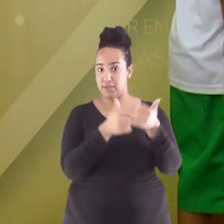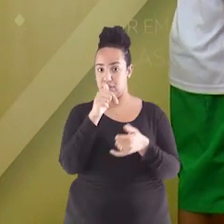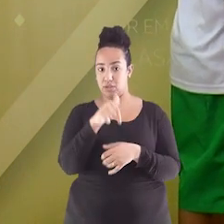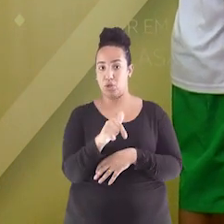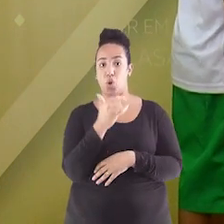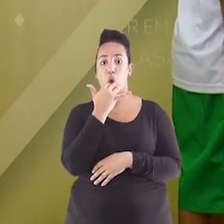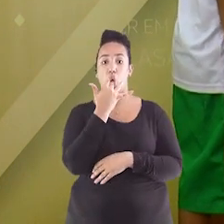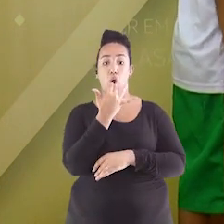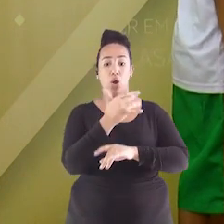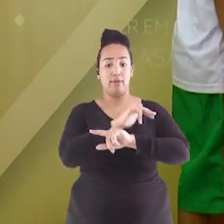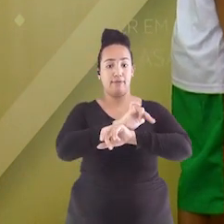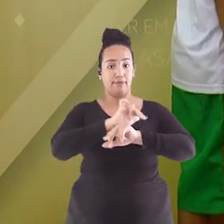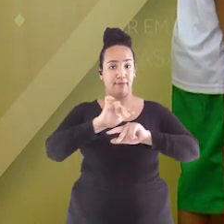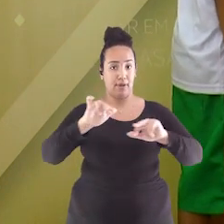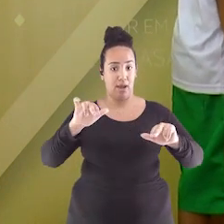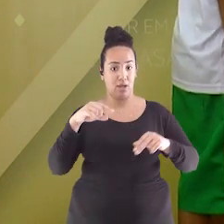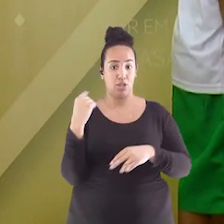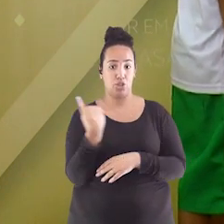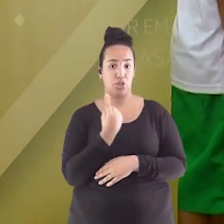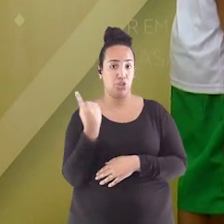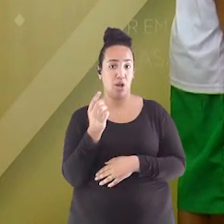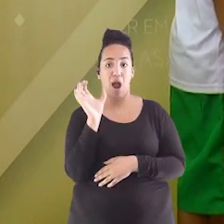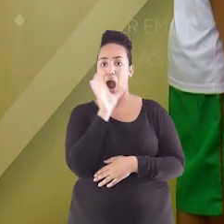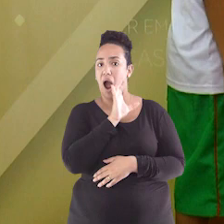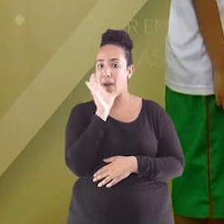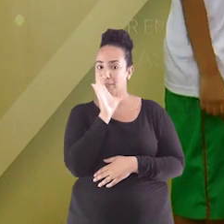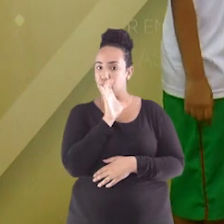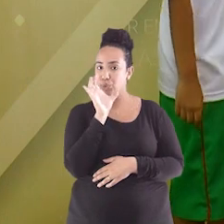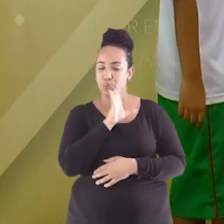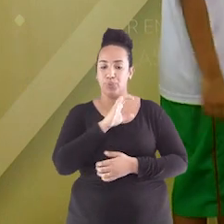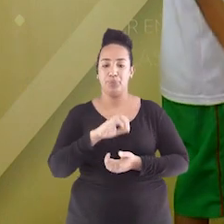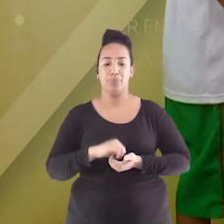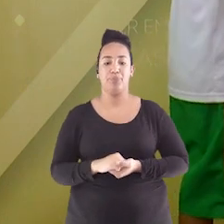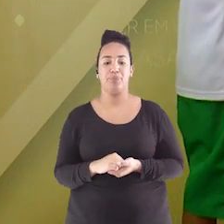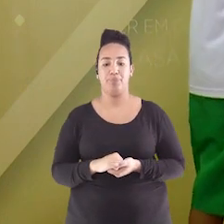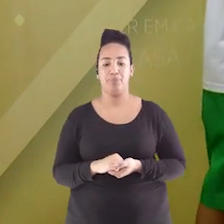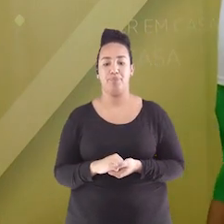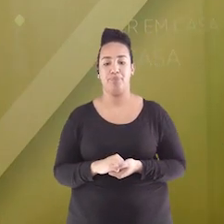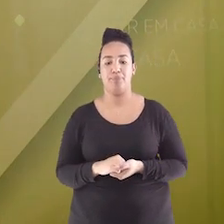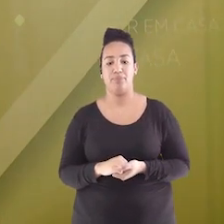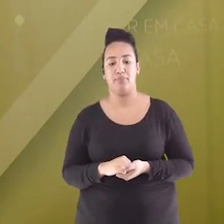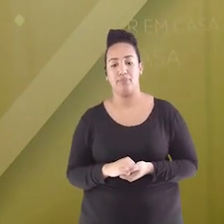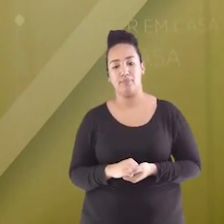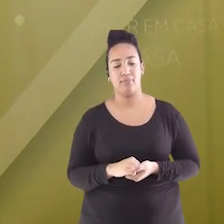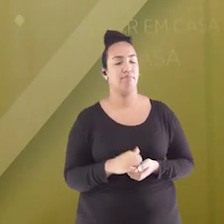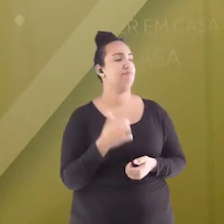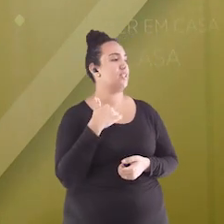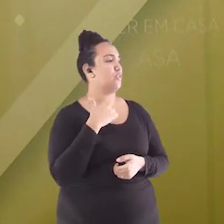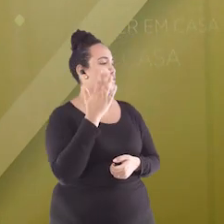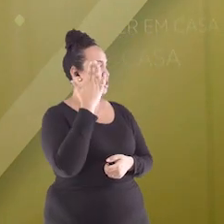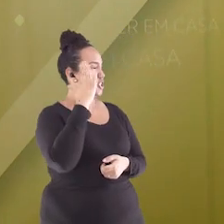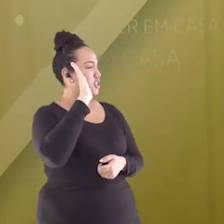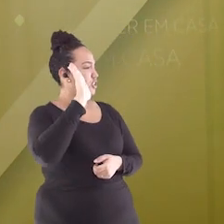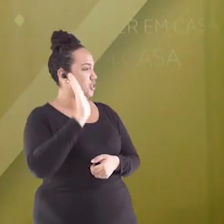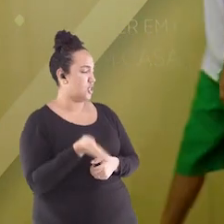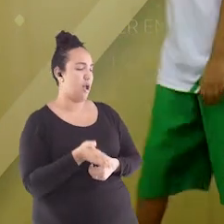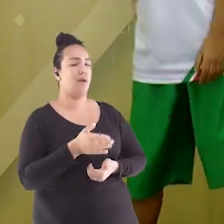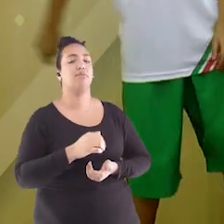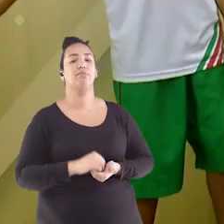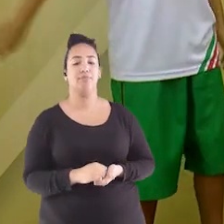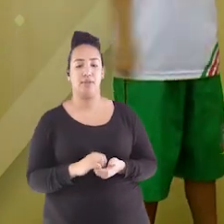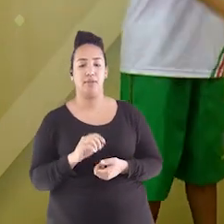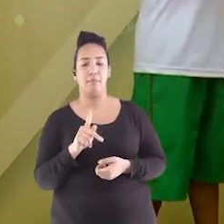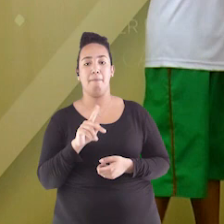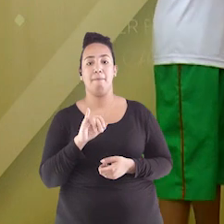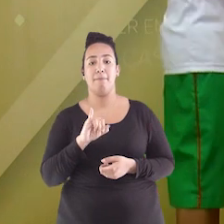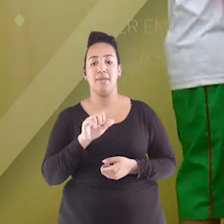colorido. Gira rápido. Esse daí eu nem vou calcular. Pião. Será